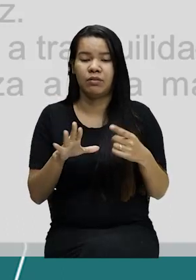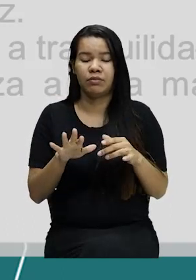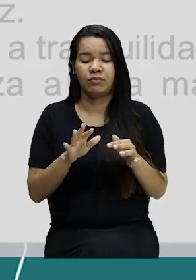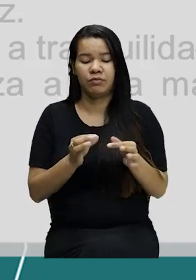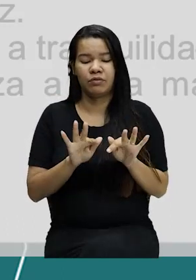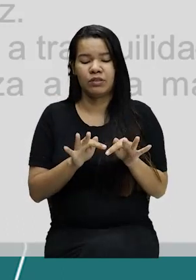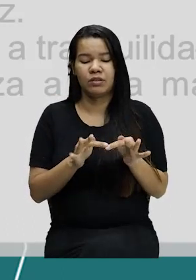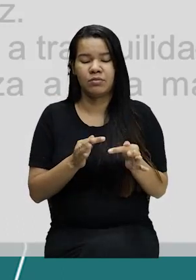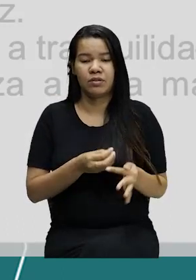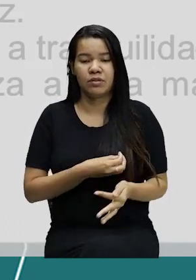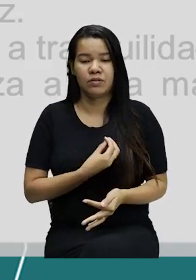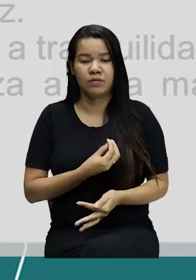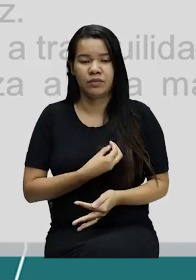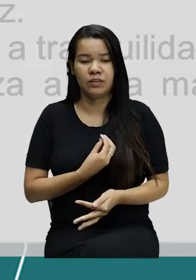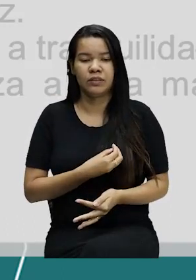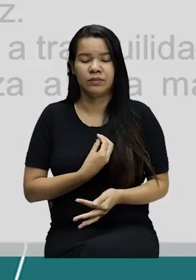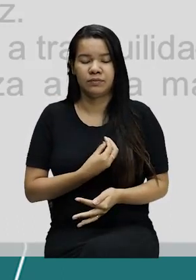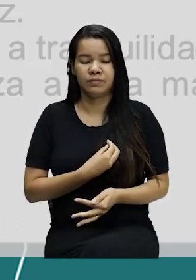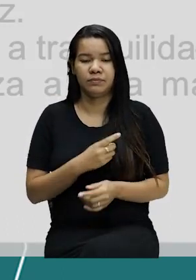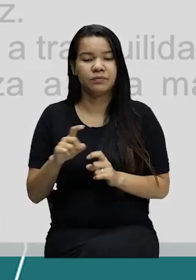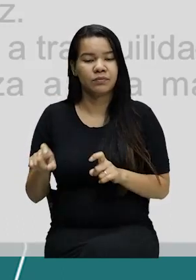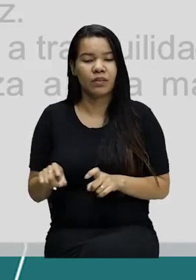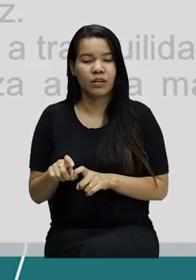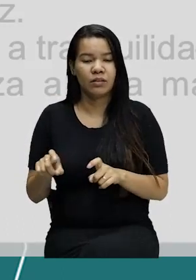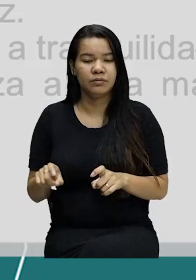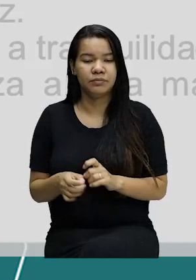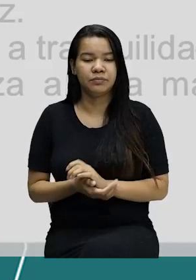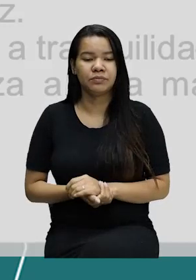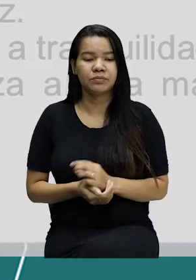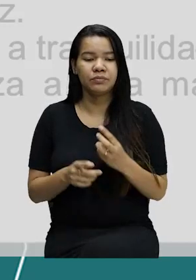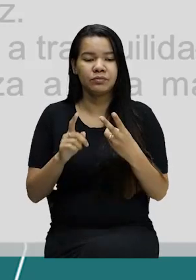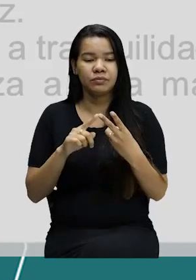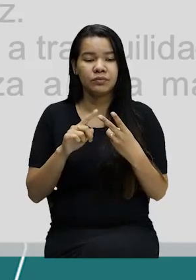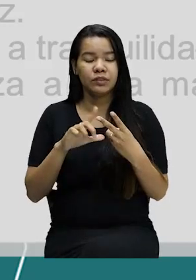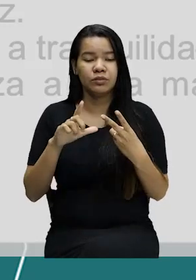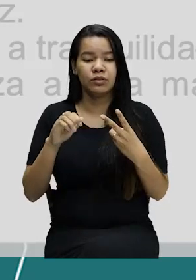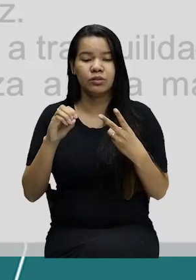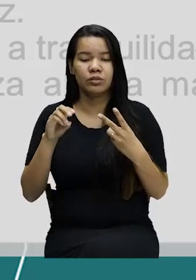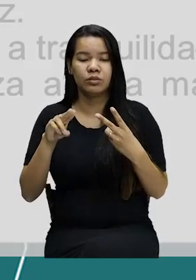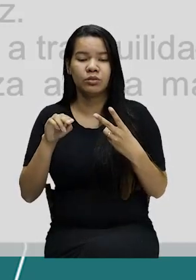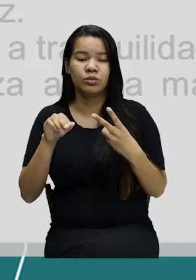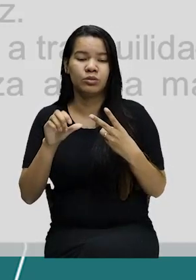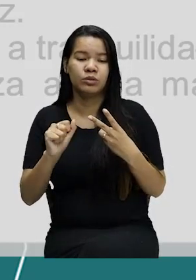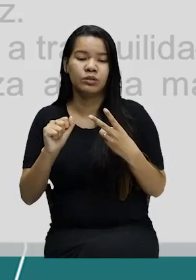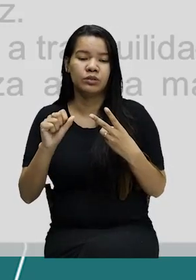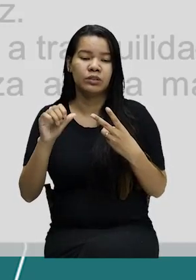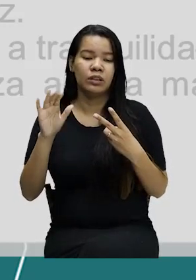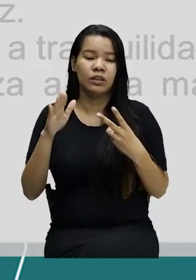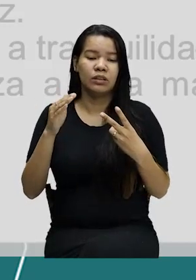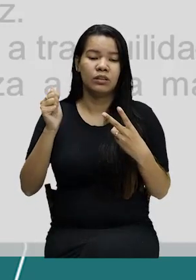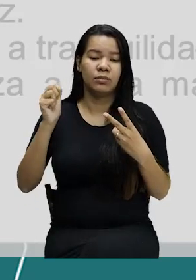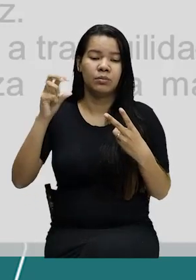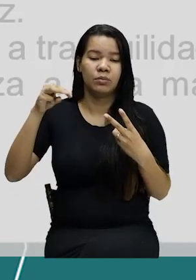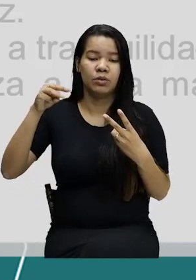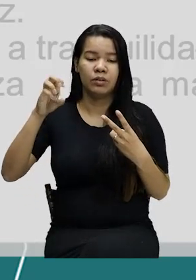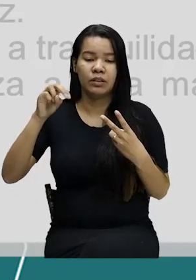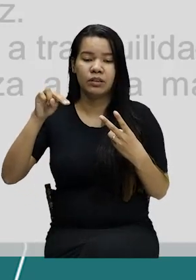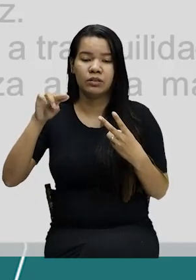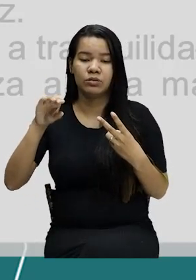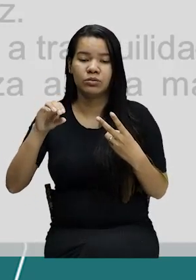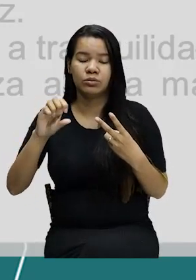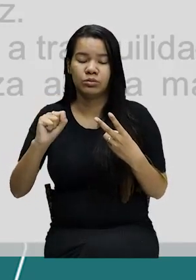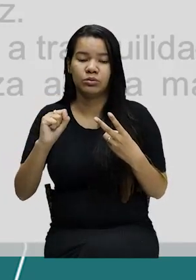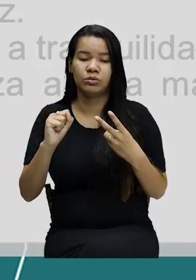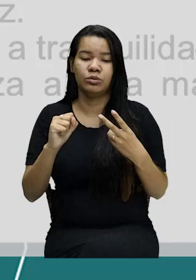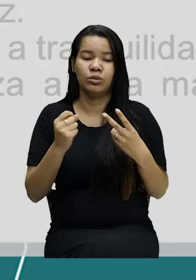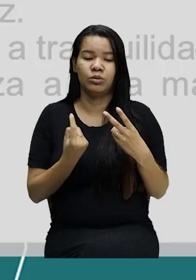no campo, em detrimento de uma vida urbana e materialista. Locus amoenos, lugar ameno, agradável, ou